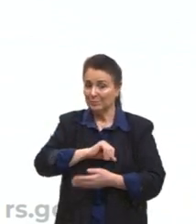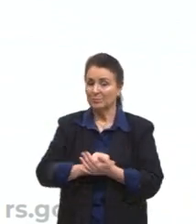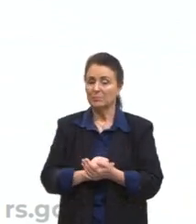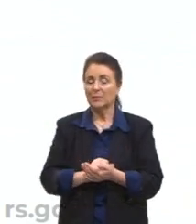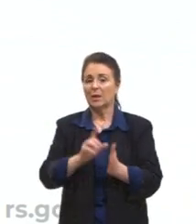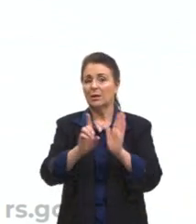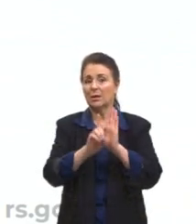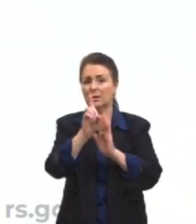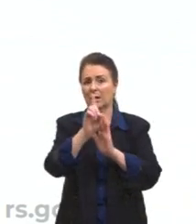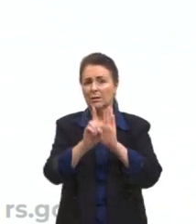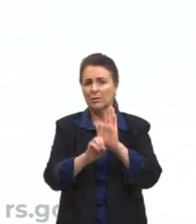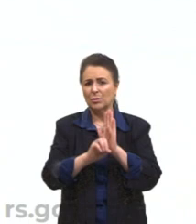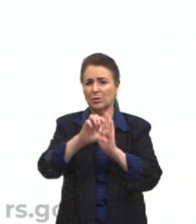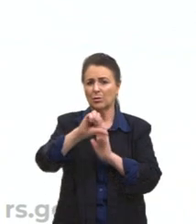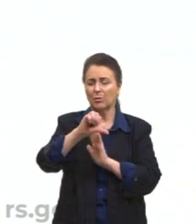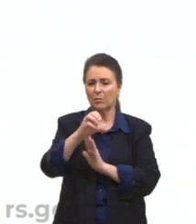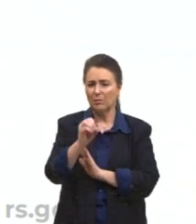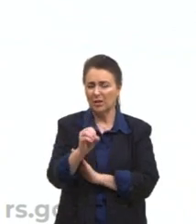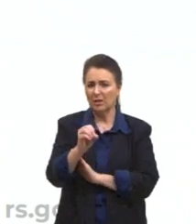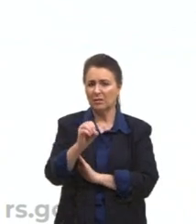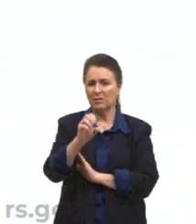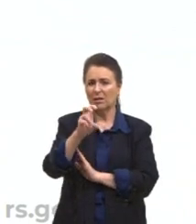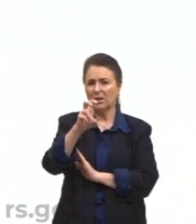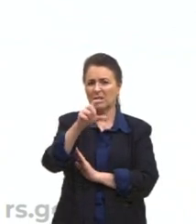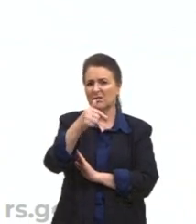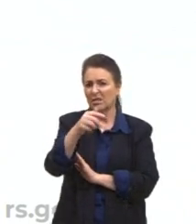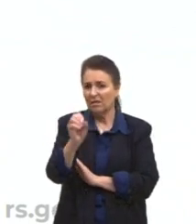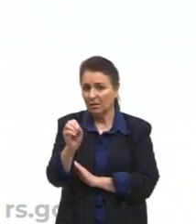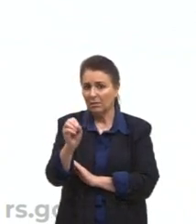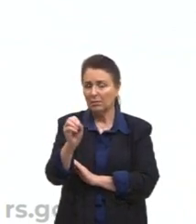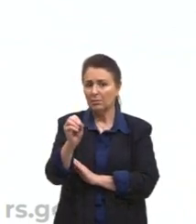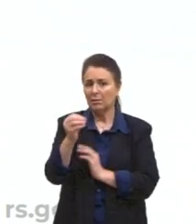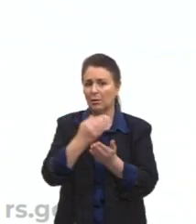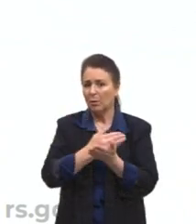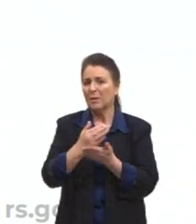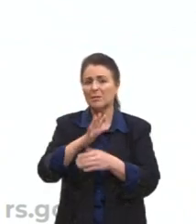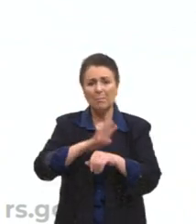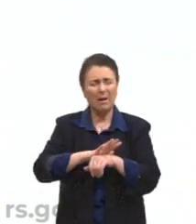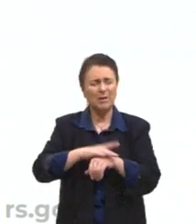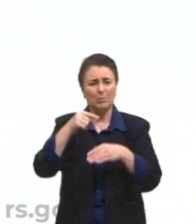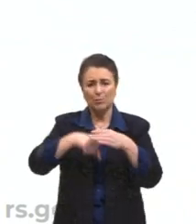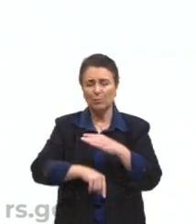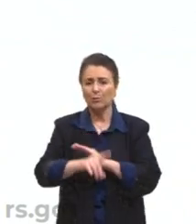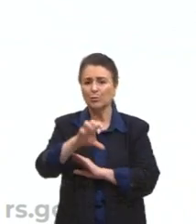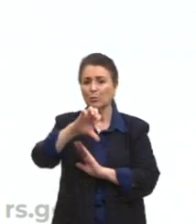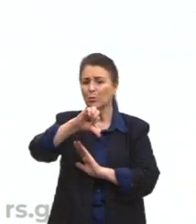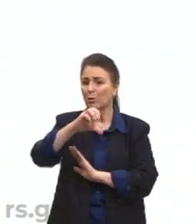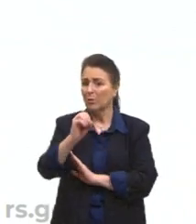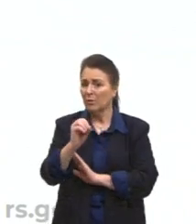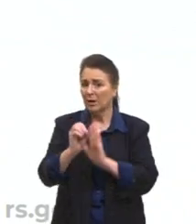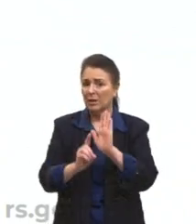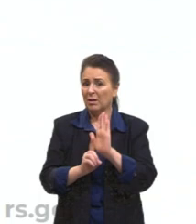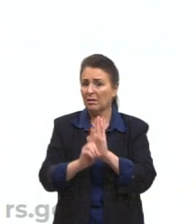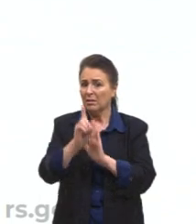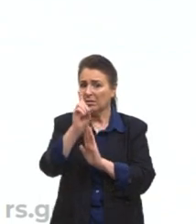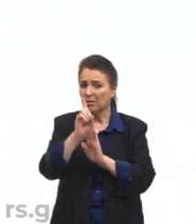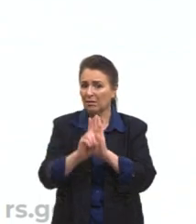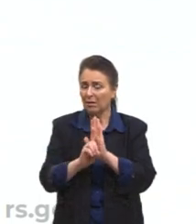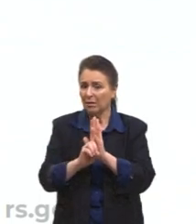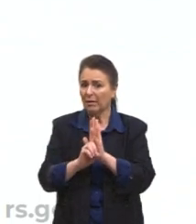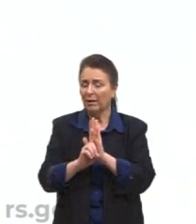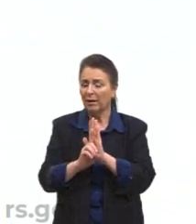década de 50 70 Mas a partir década de 90 que ela se ela se solidifica né